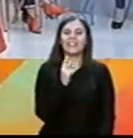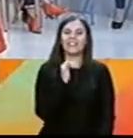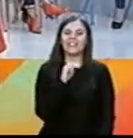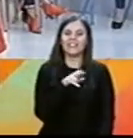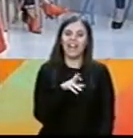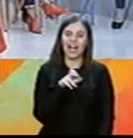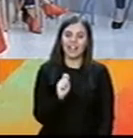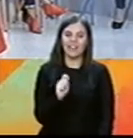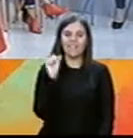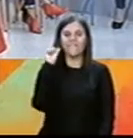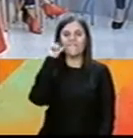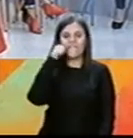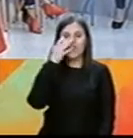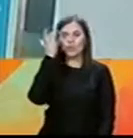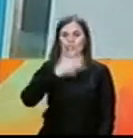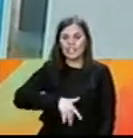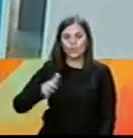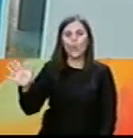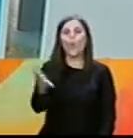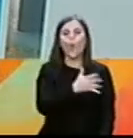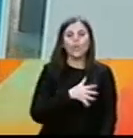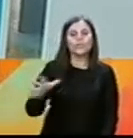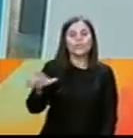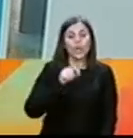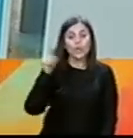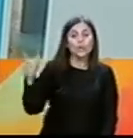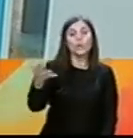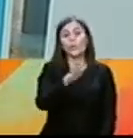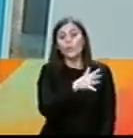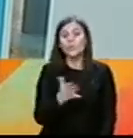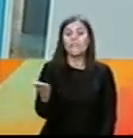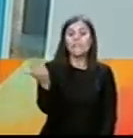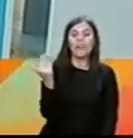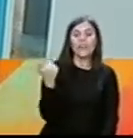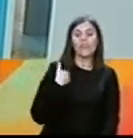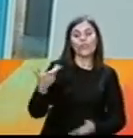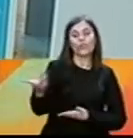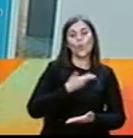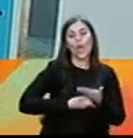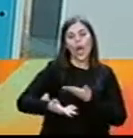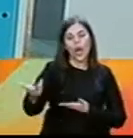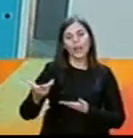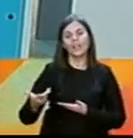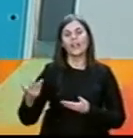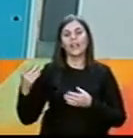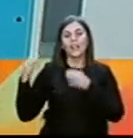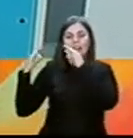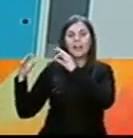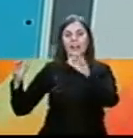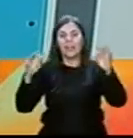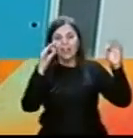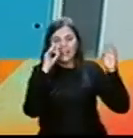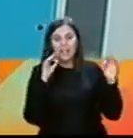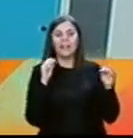tu, aí, vinagre? Algures. Vinagre de vinho tinto. Será que vem por aí? Eu vou trocar um escaparate